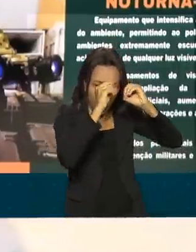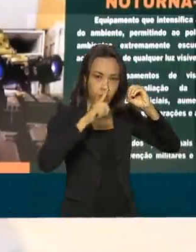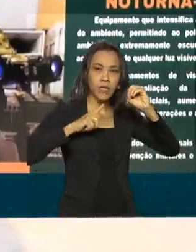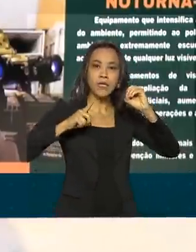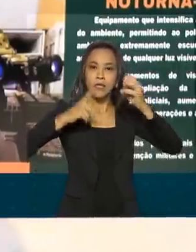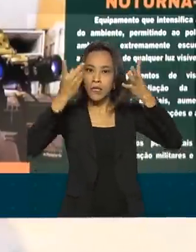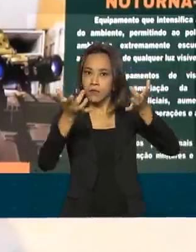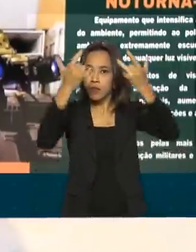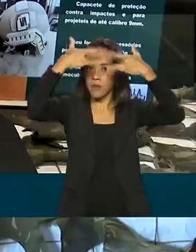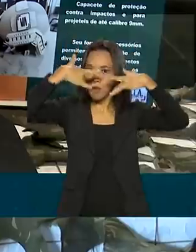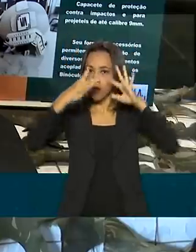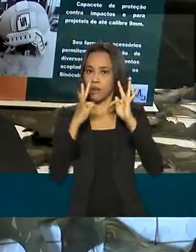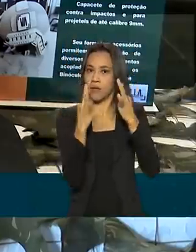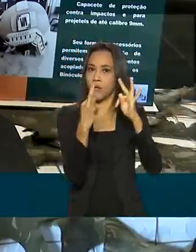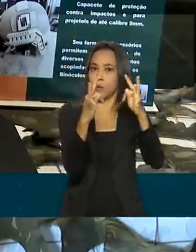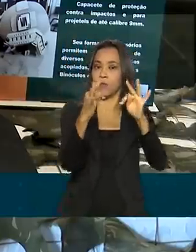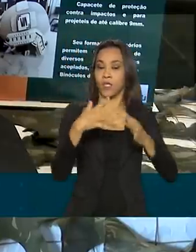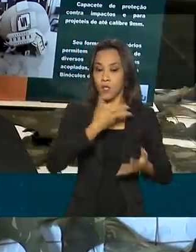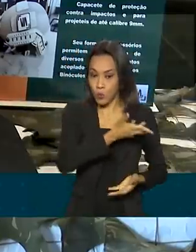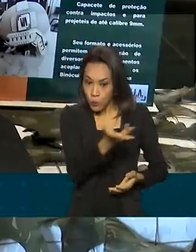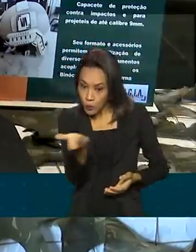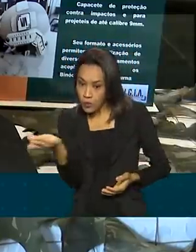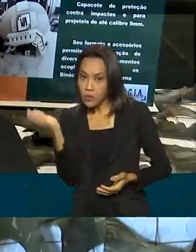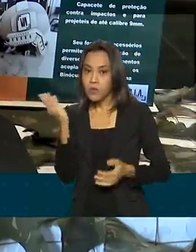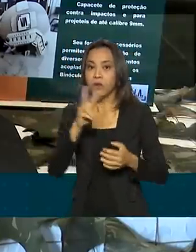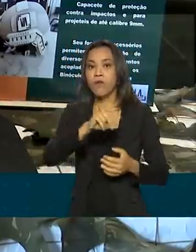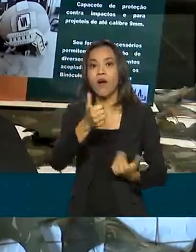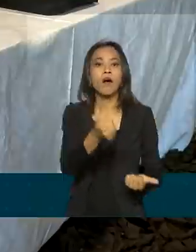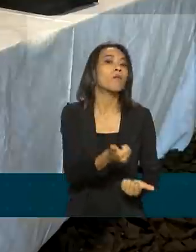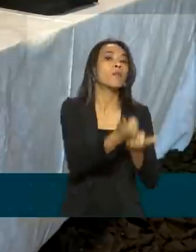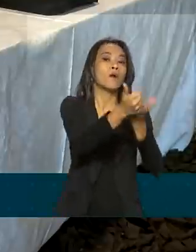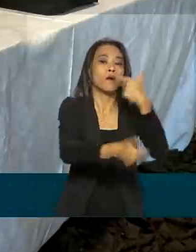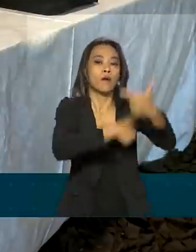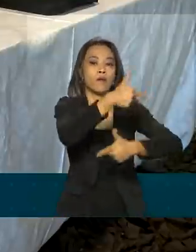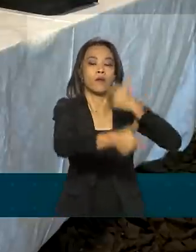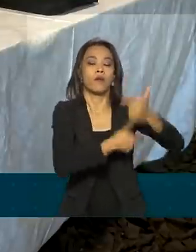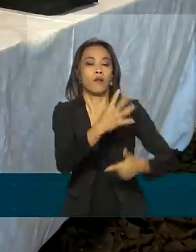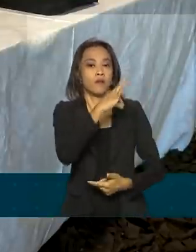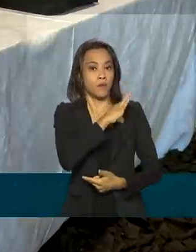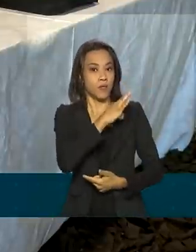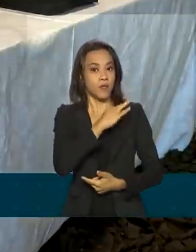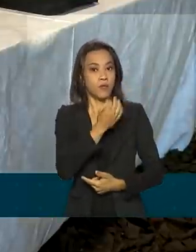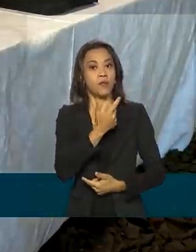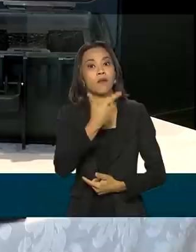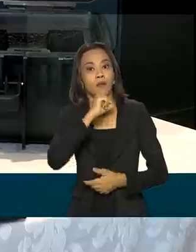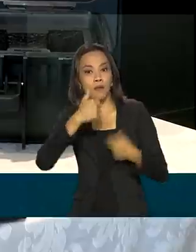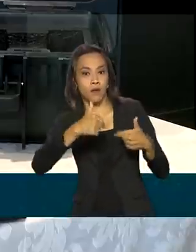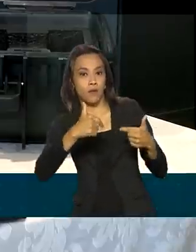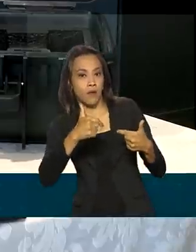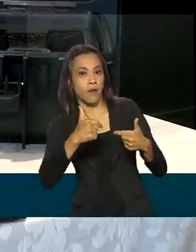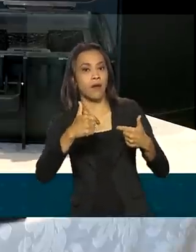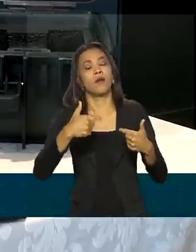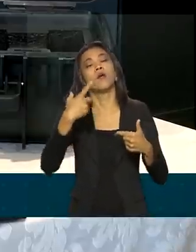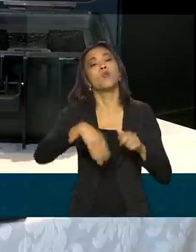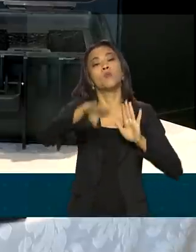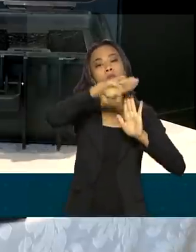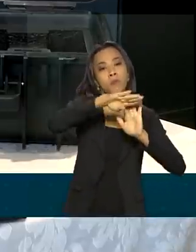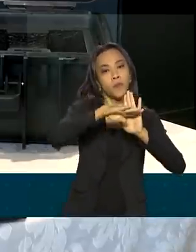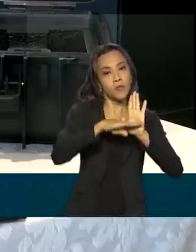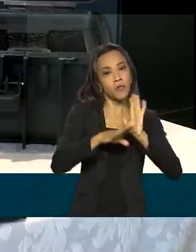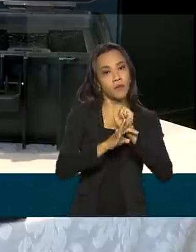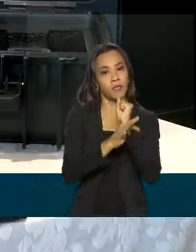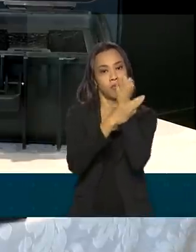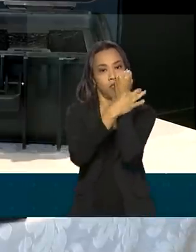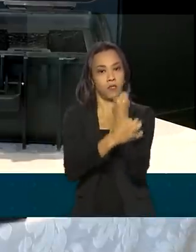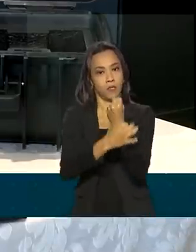tecnologia térmica avançada o material vai fortalecer o trabalho de policiais que atuam no vigia programa nacional de